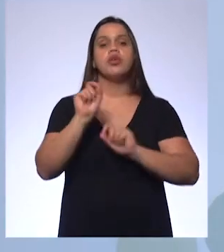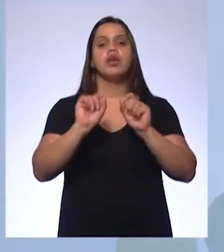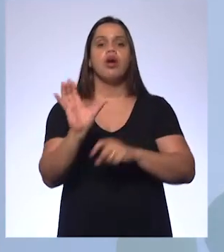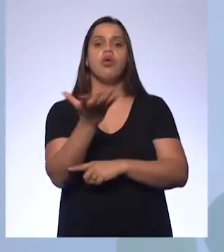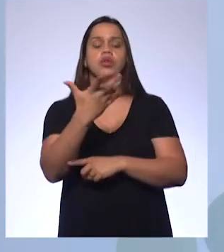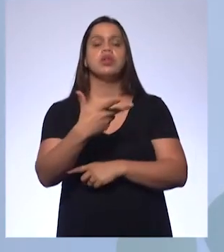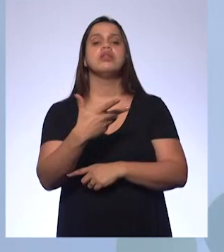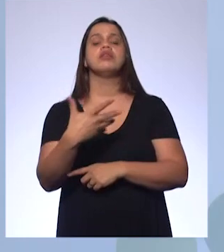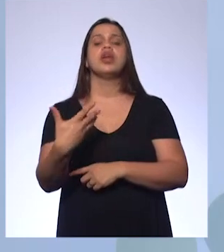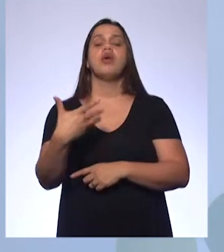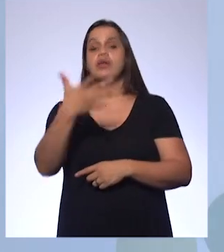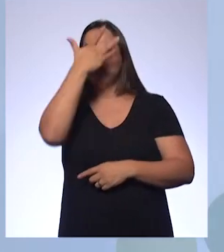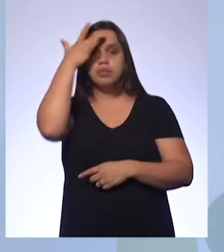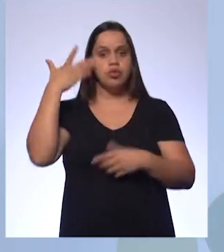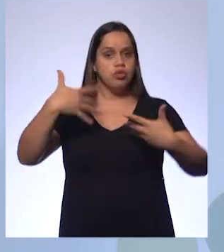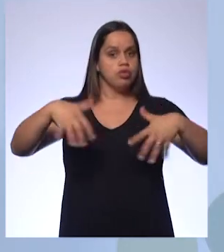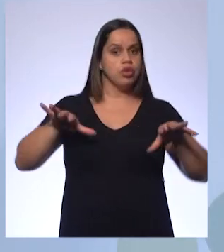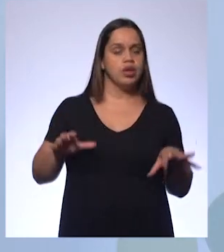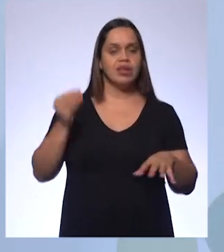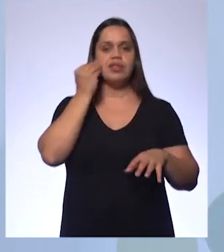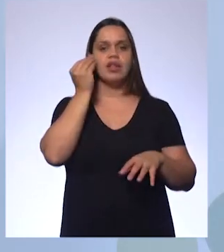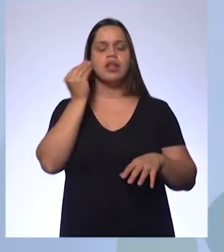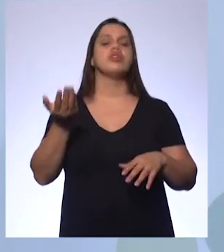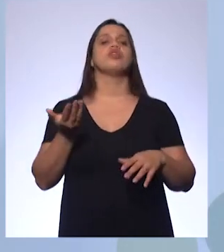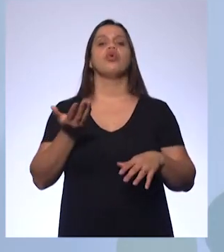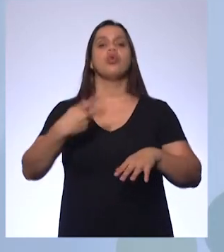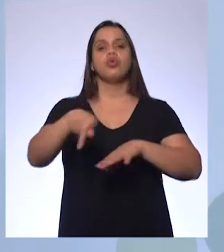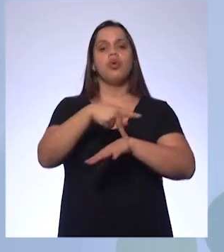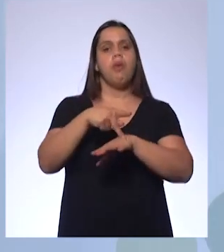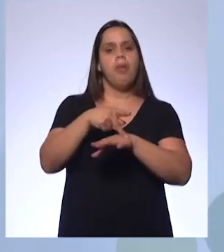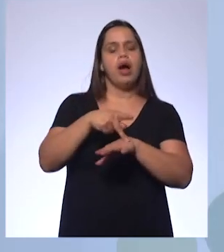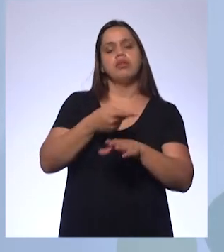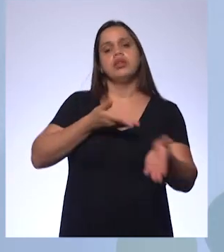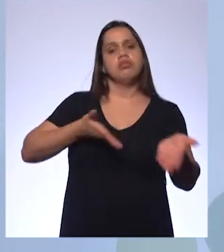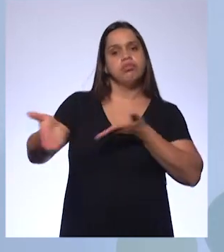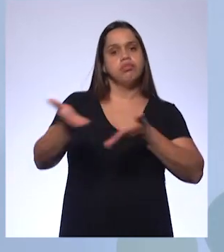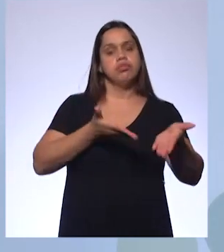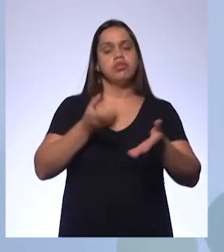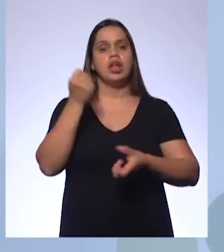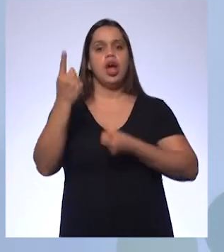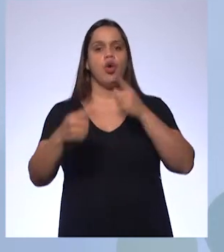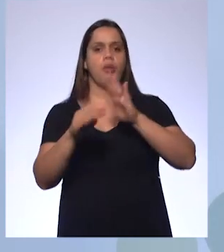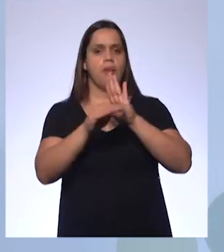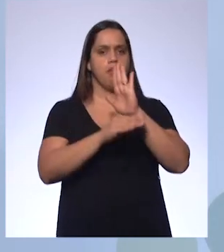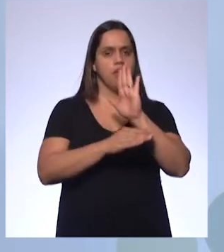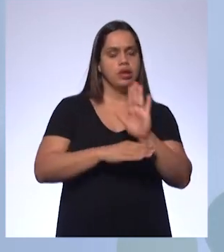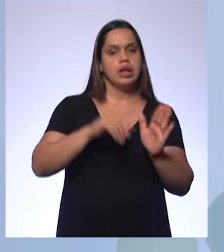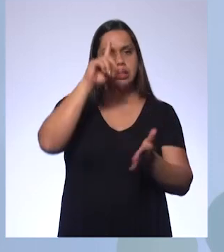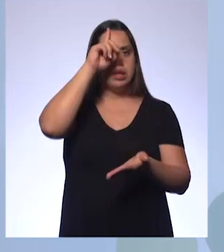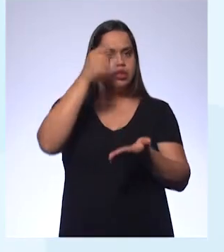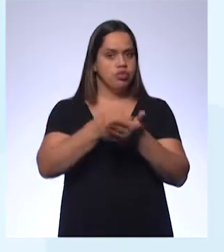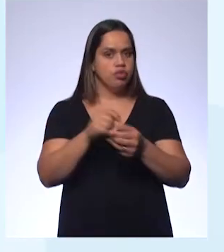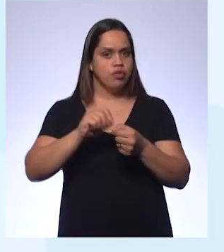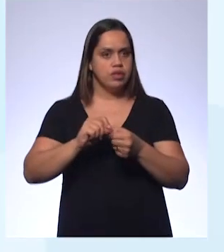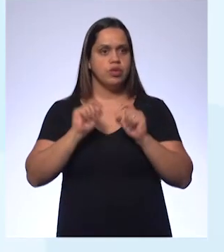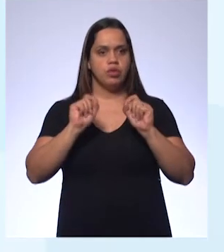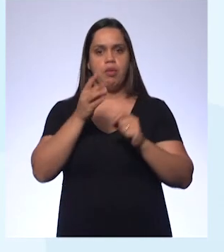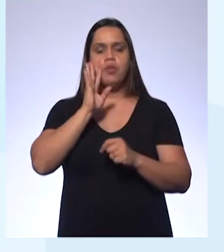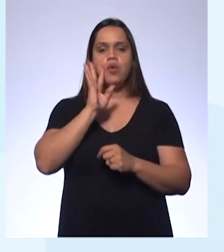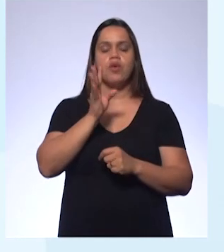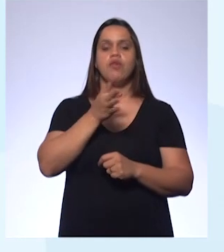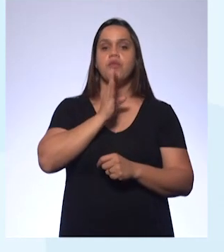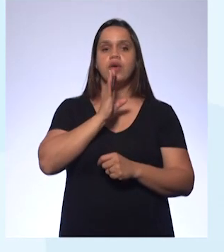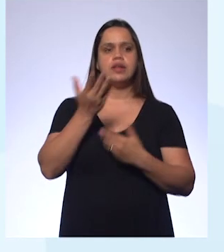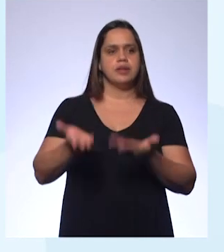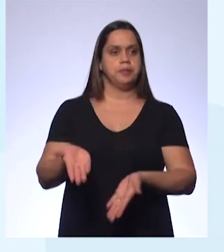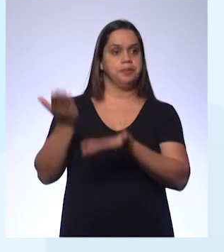monarcas, esses nobres tentaram passar aí em seus países com algumas medidas que eles tomaram lá. Vamos conhecer.